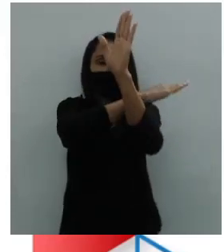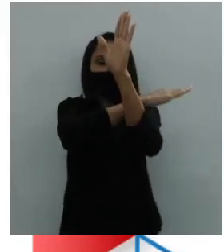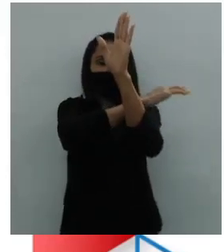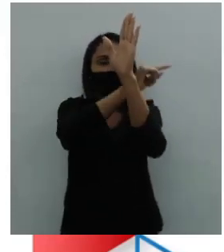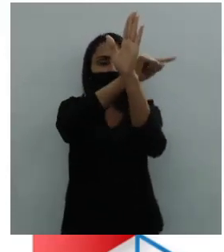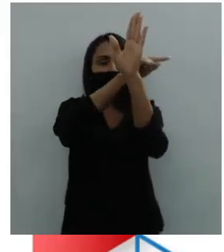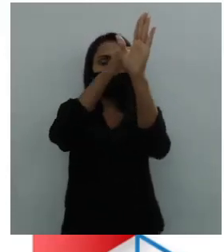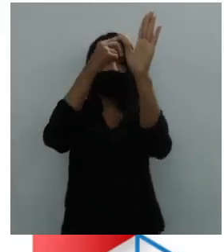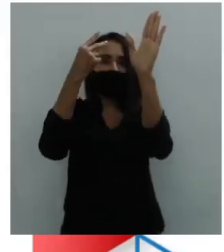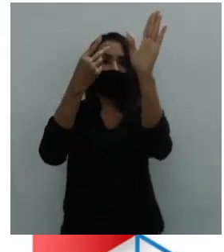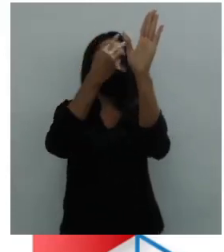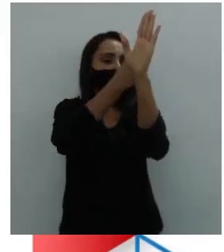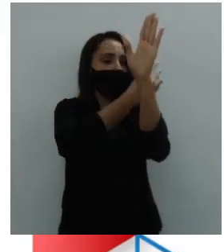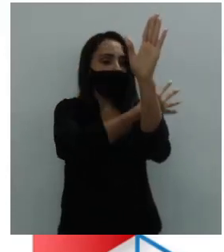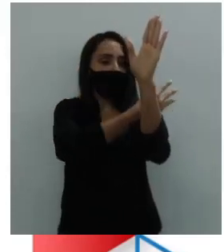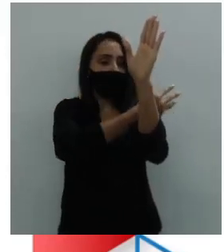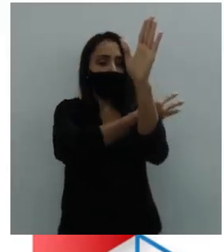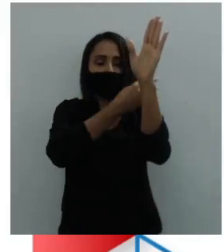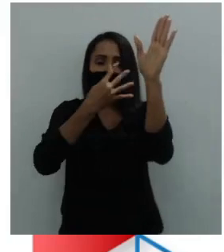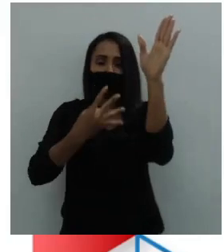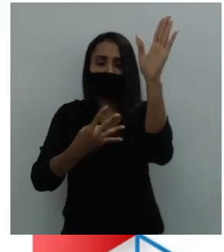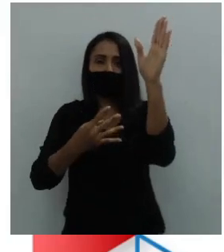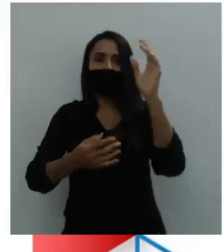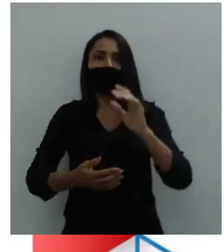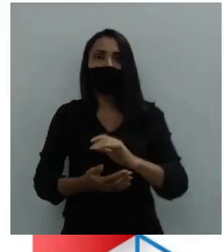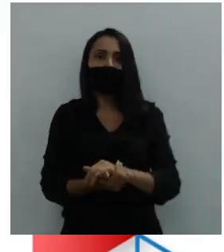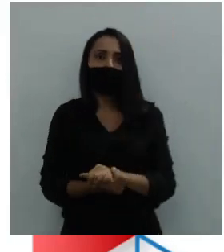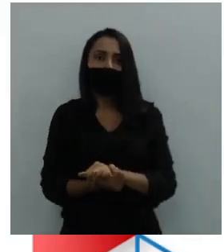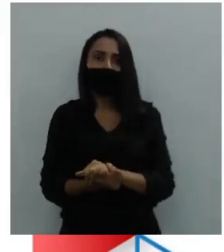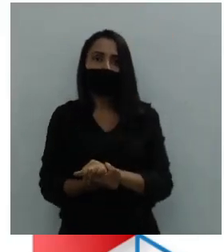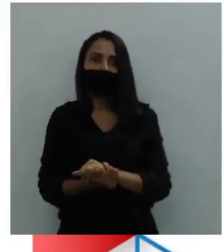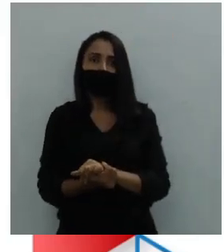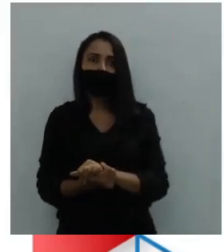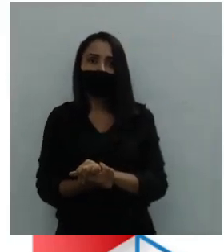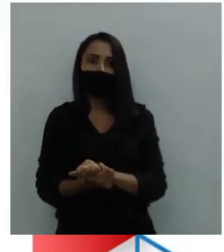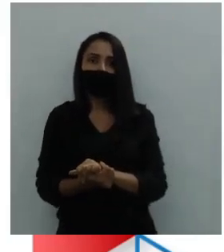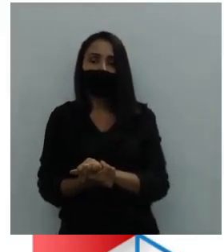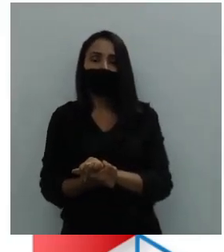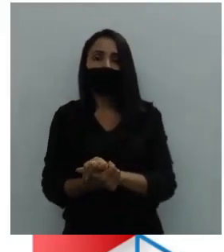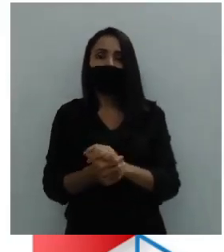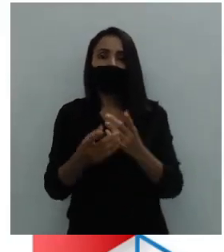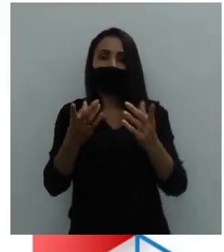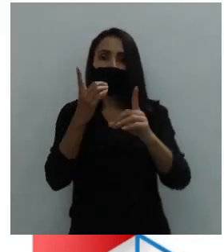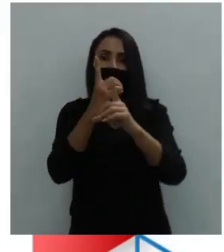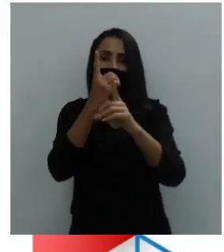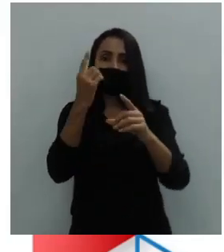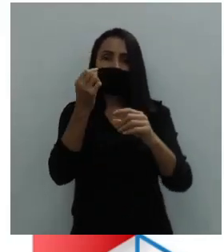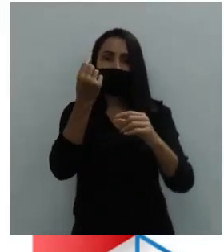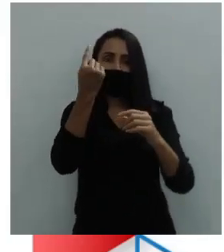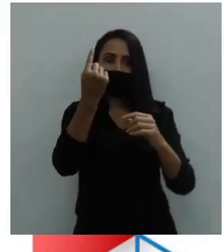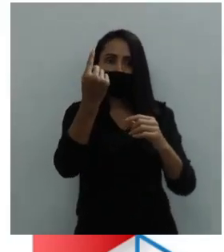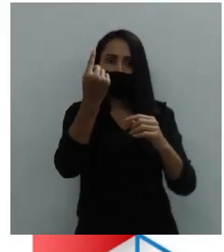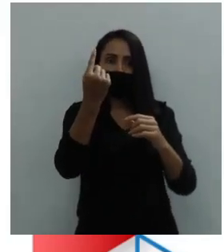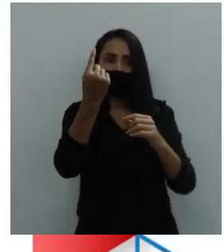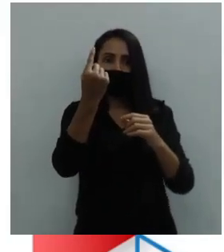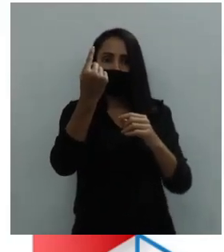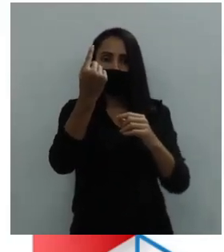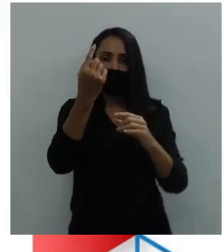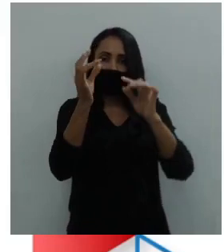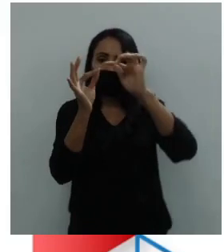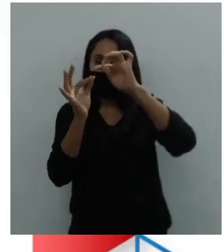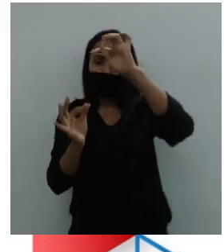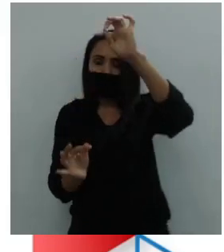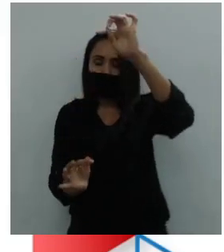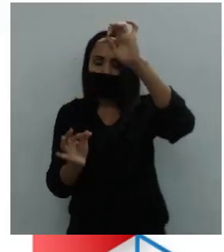o ponto A é 1 e menos 1, eu vou descer 4 unidades. Aí eu vou encontrar o ponto 1, que é o alinhamento